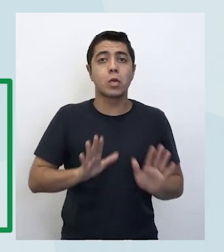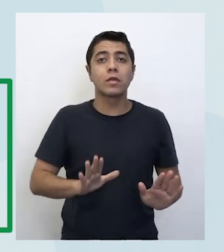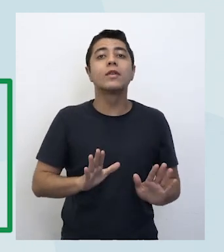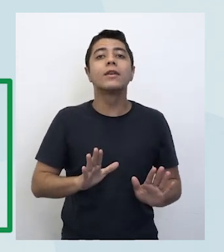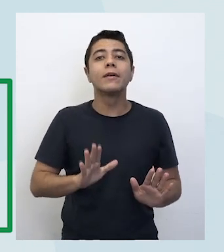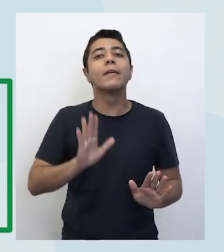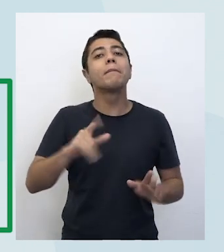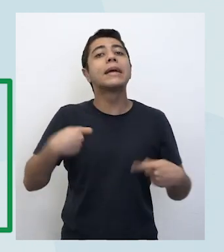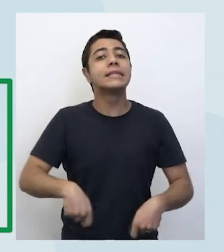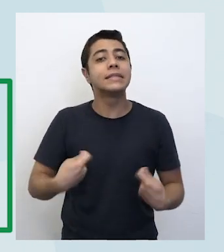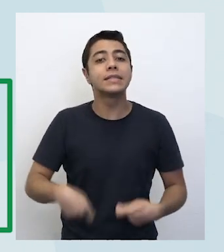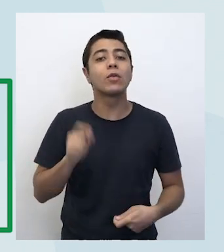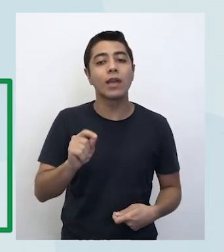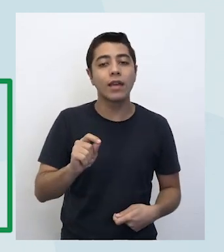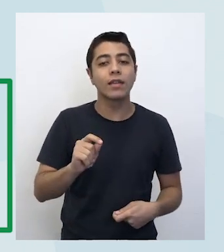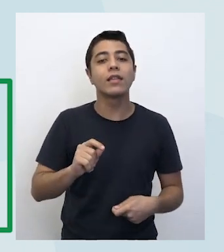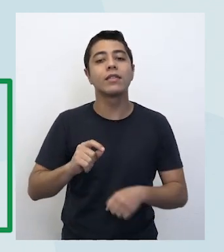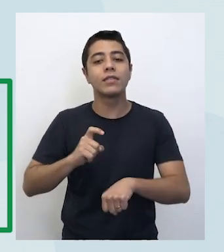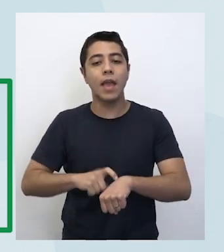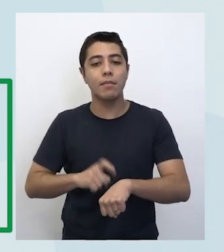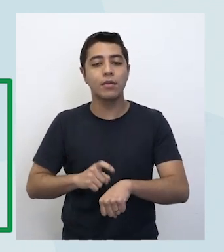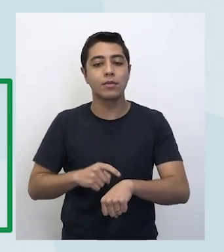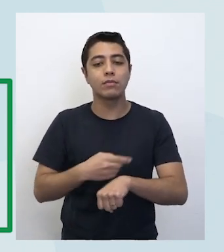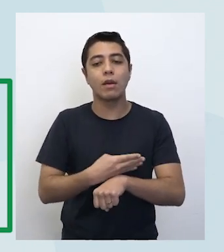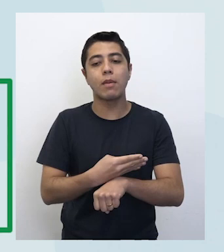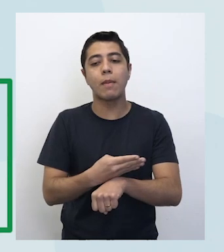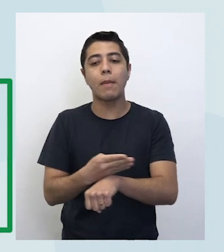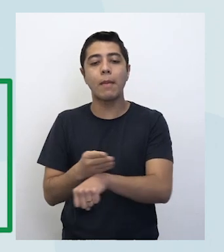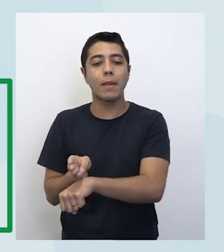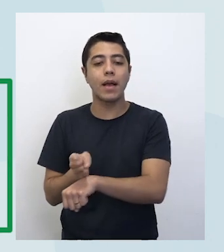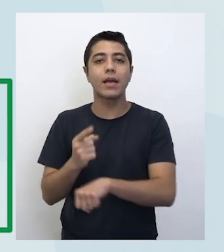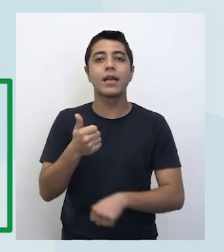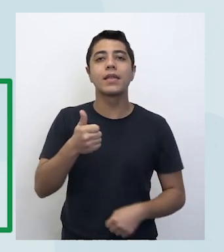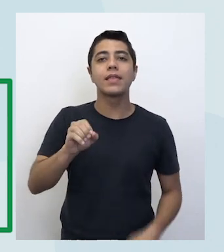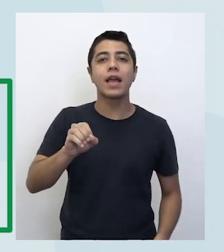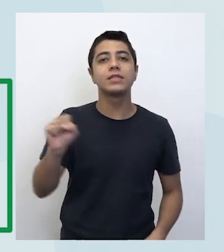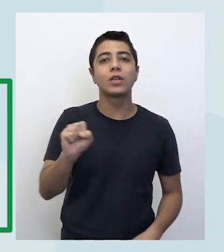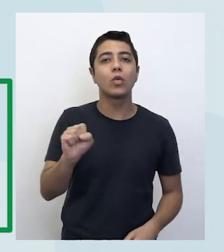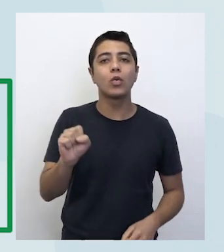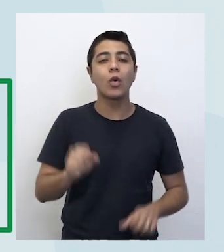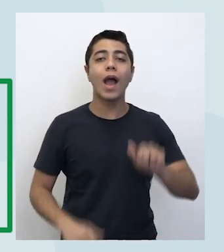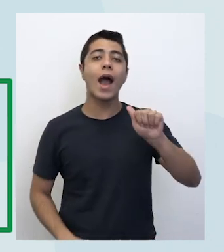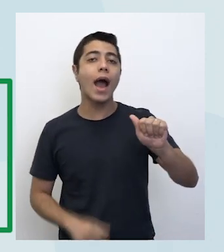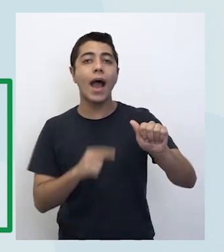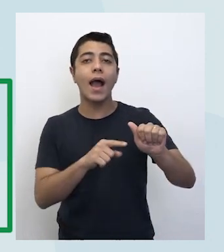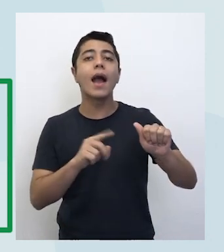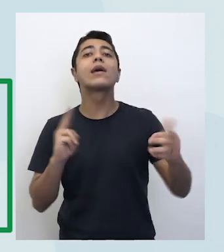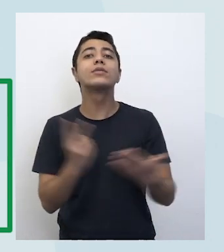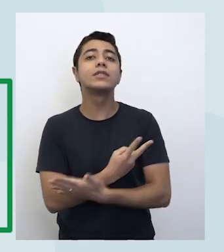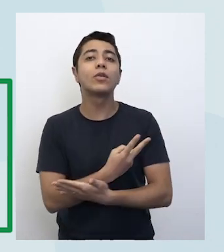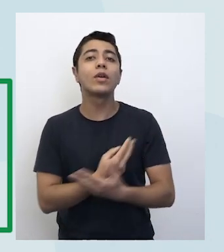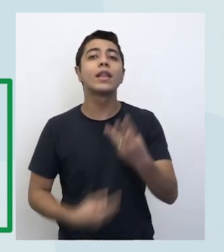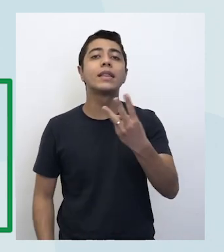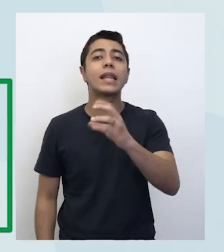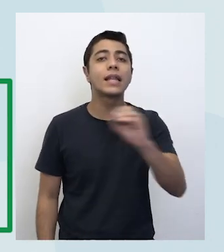tempo, no meu caso aqui 10 segundos, o que aconteceu com o meu reagente A? Ele decaiu, né? De 300, ele diminuiu de 300